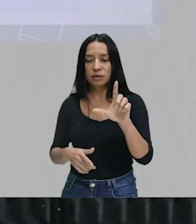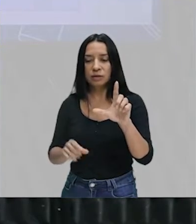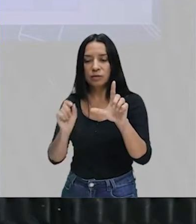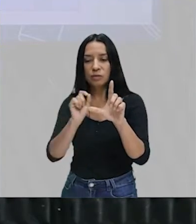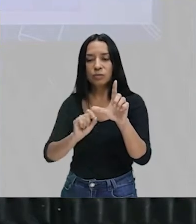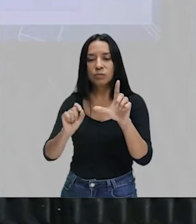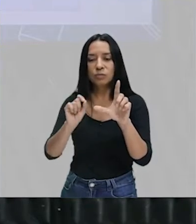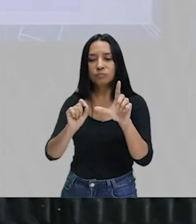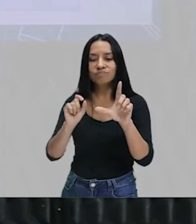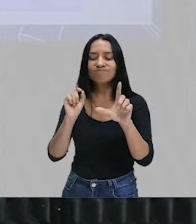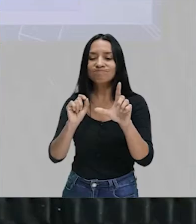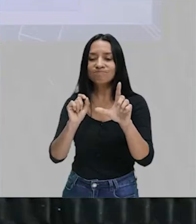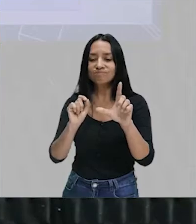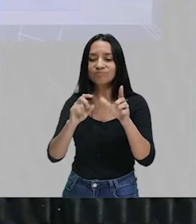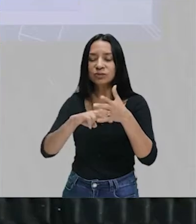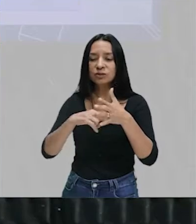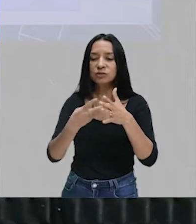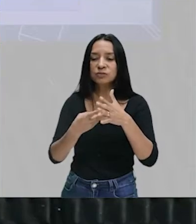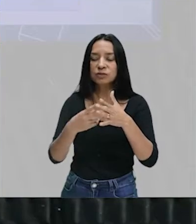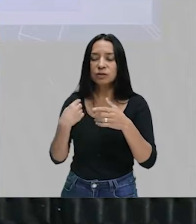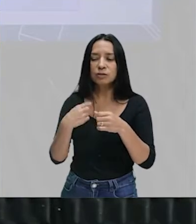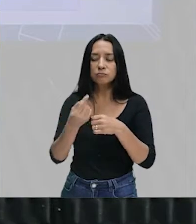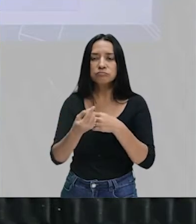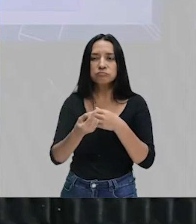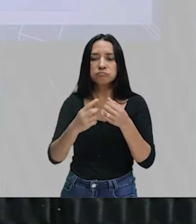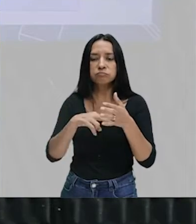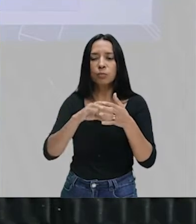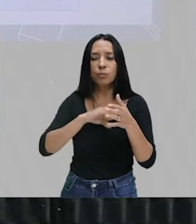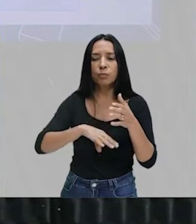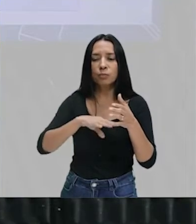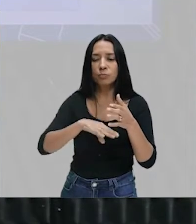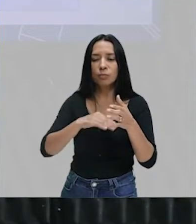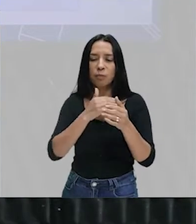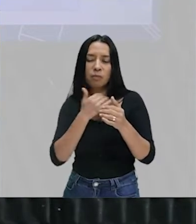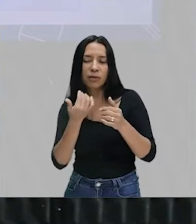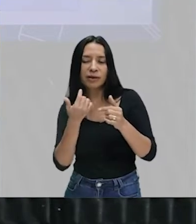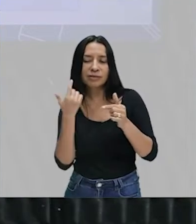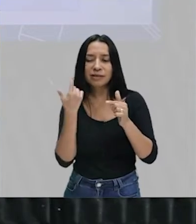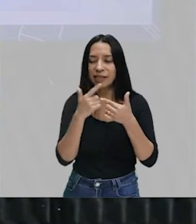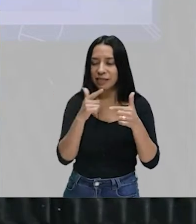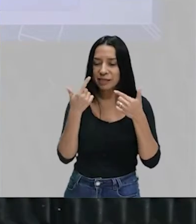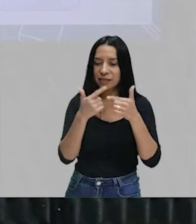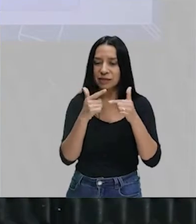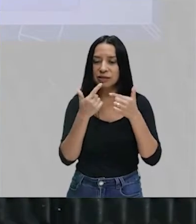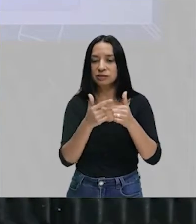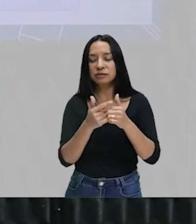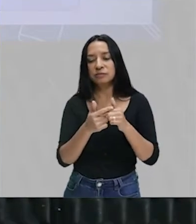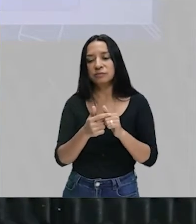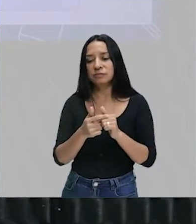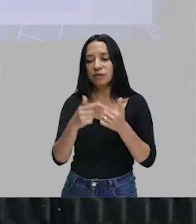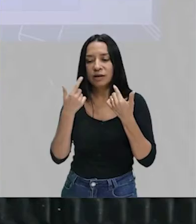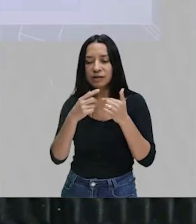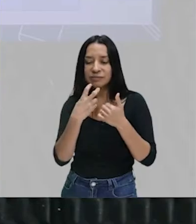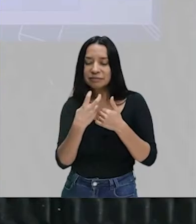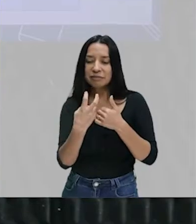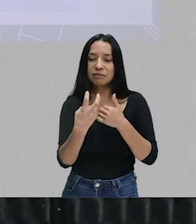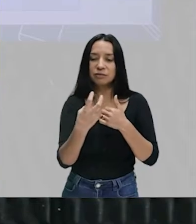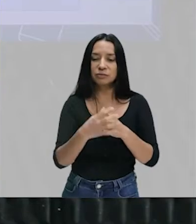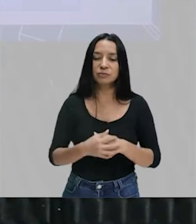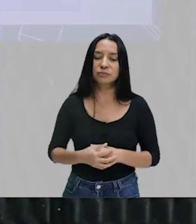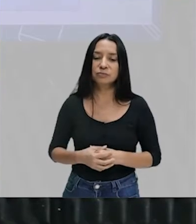deles é lessen out Law Bom dia para nós como o português morrendo de rir a o rindo alto